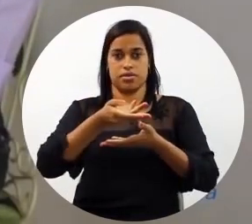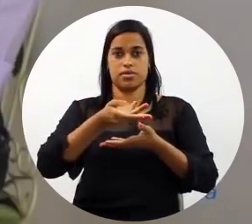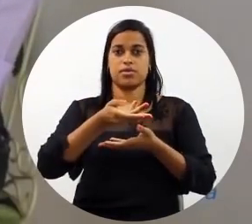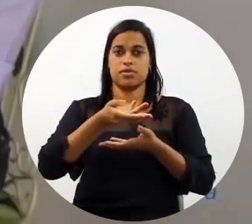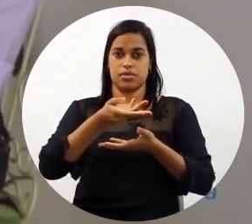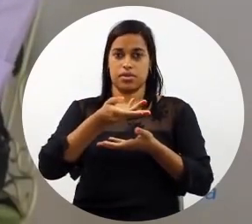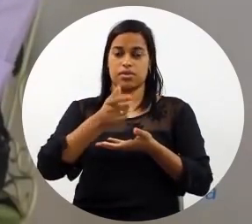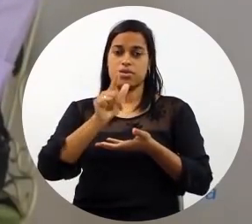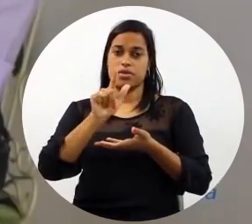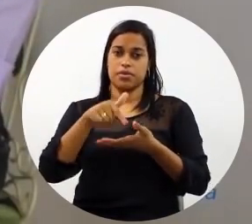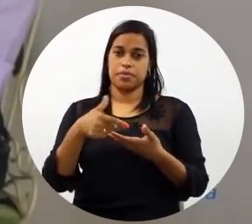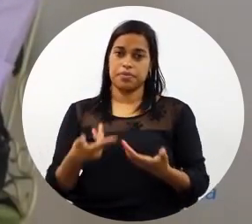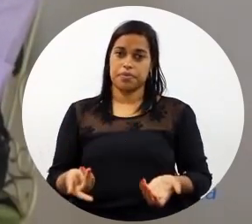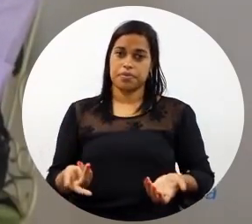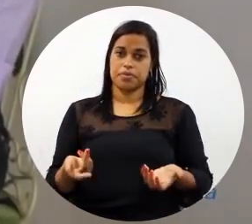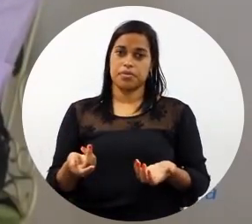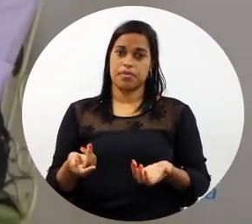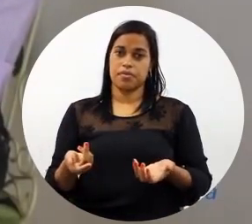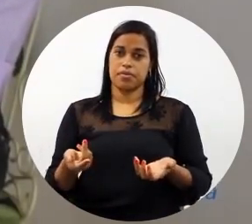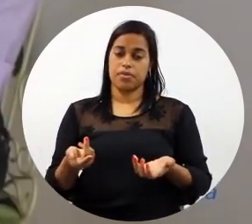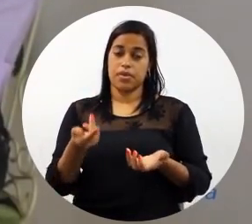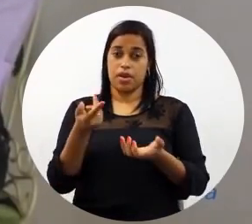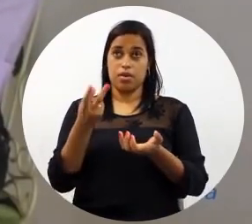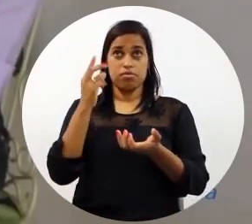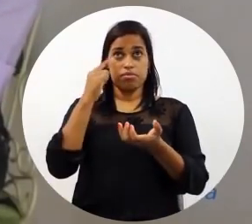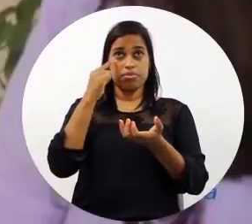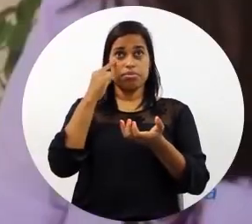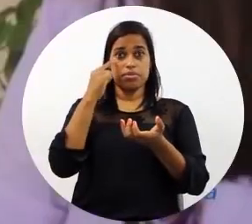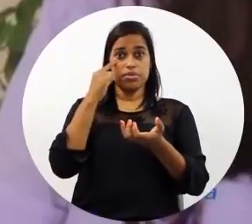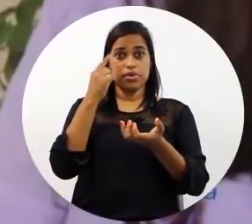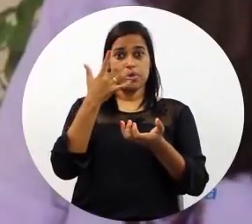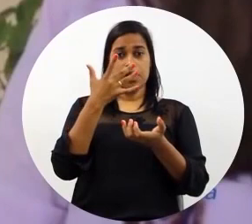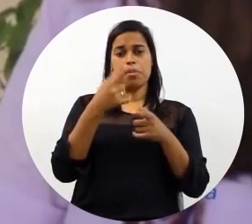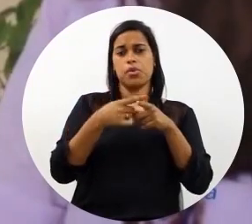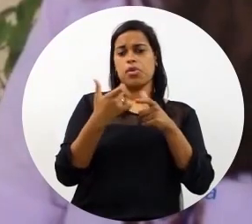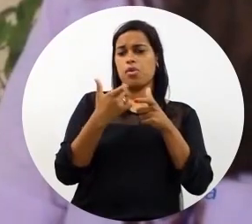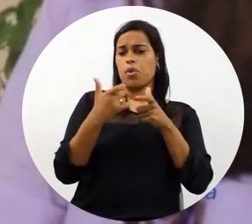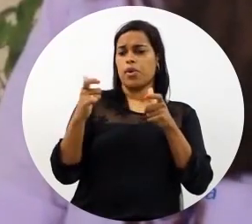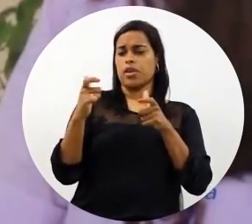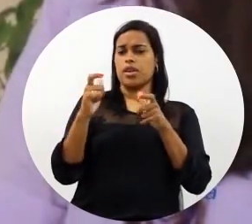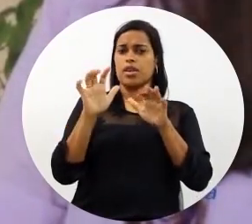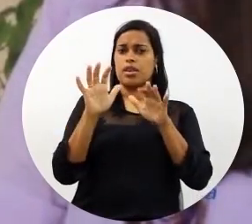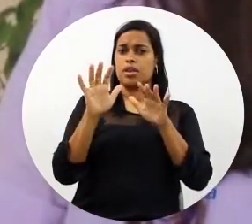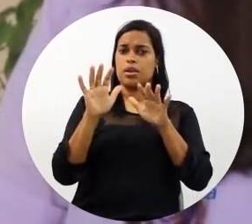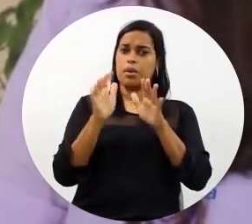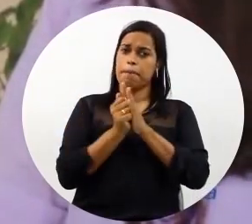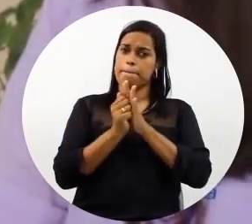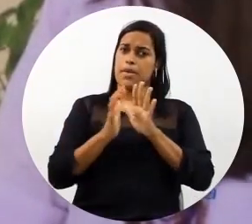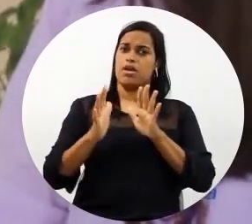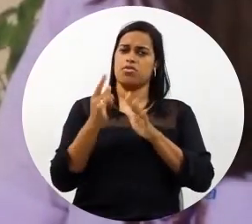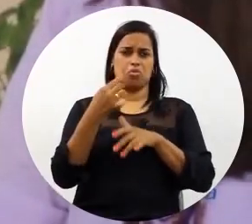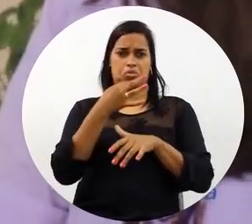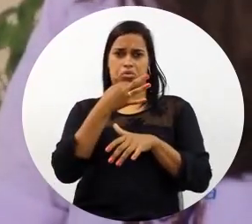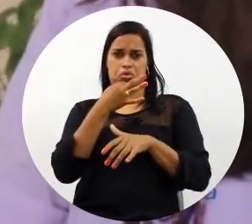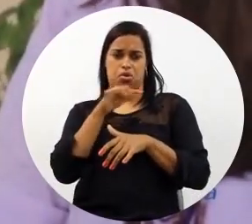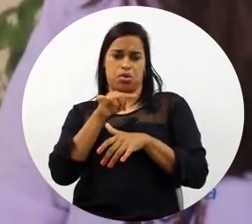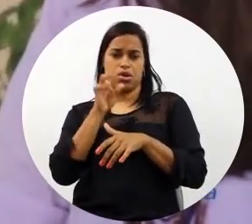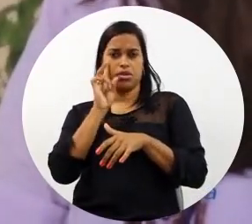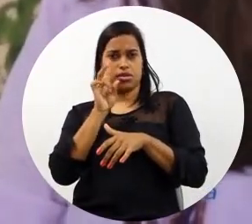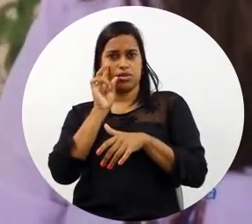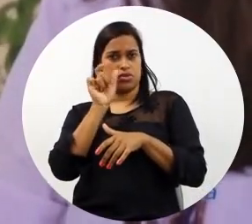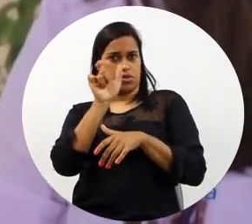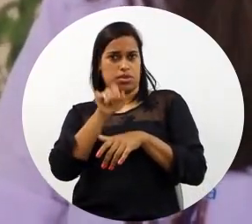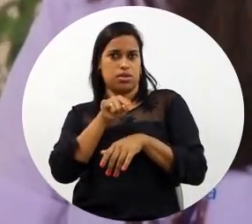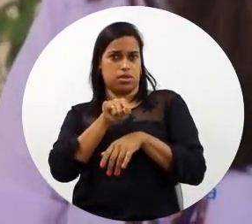ao o grande Maslow, né? Por que o grande Maslow? Será que as pessoas não conheciam essa história